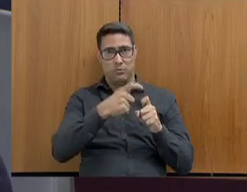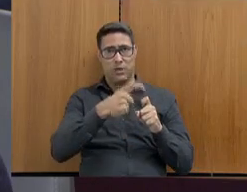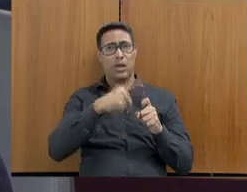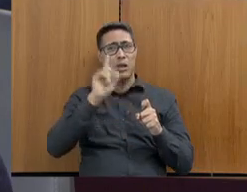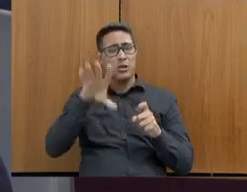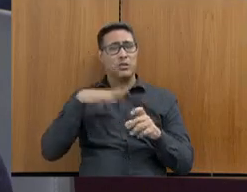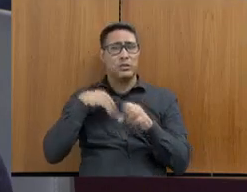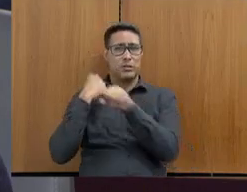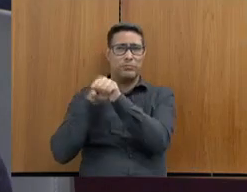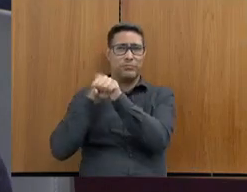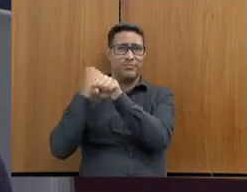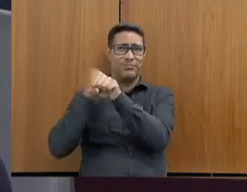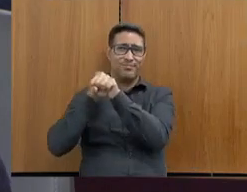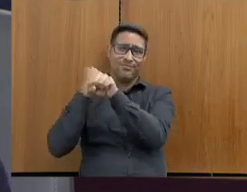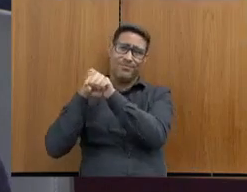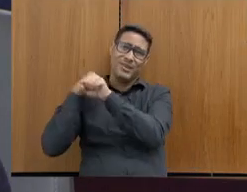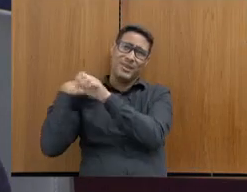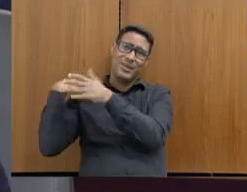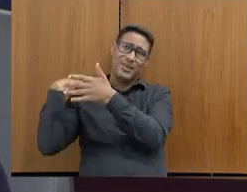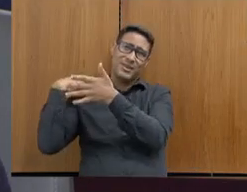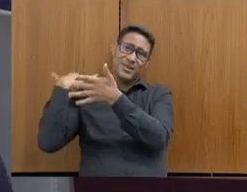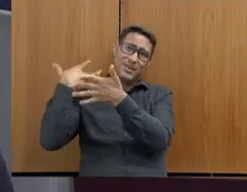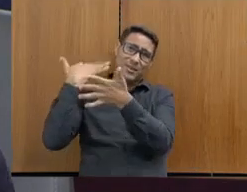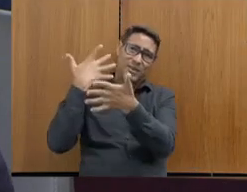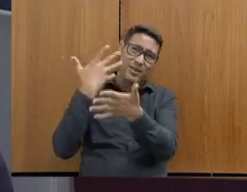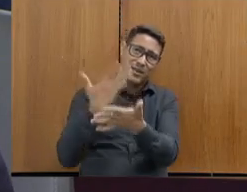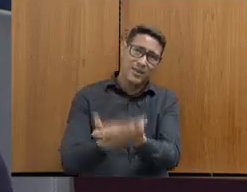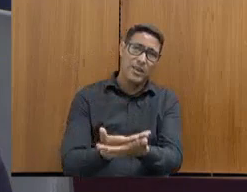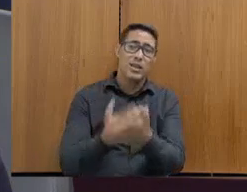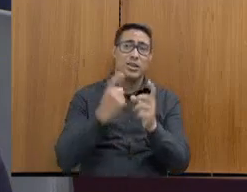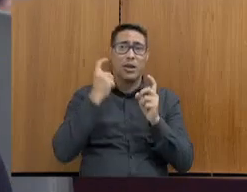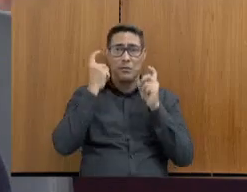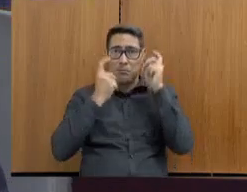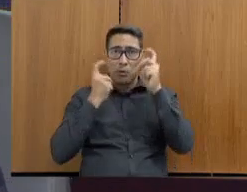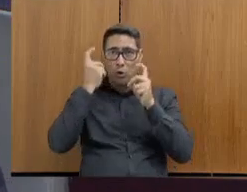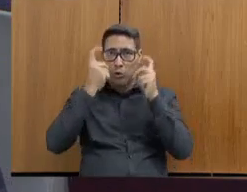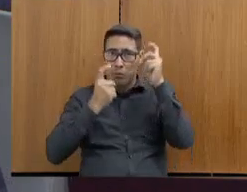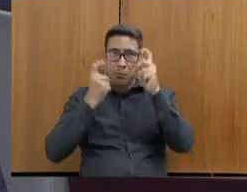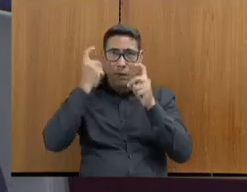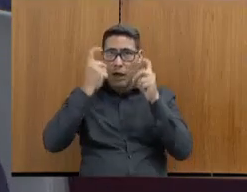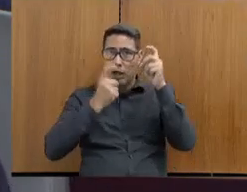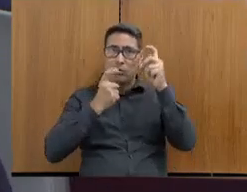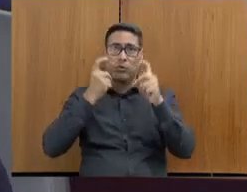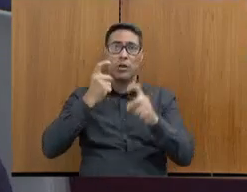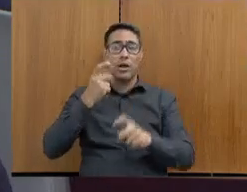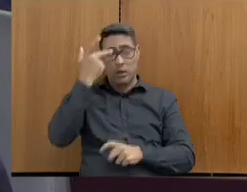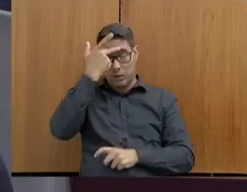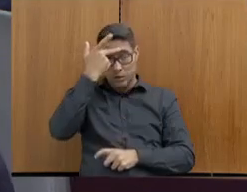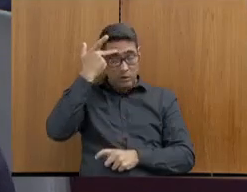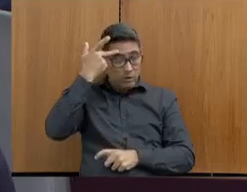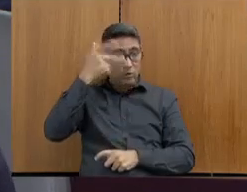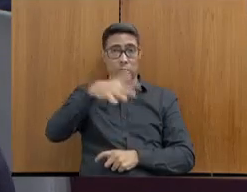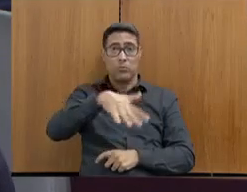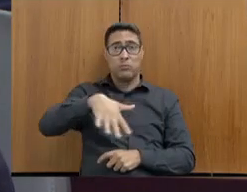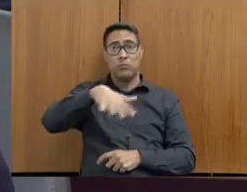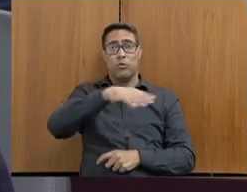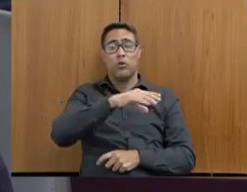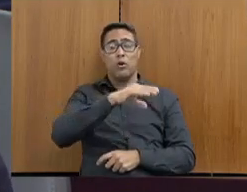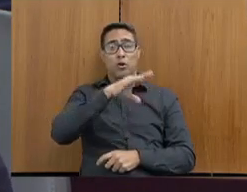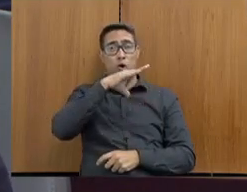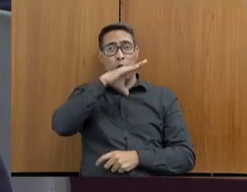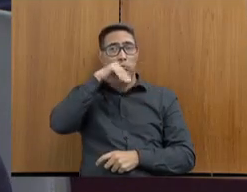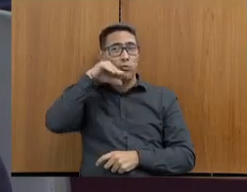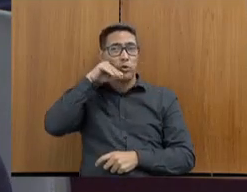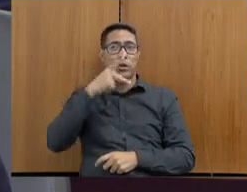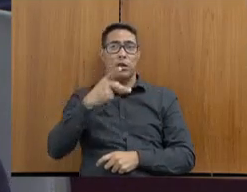tempo extremamente preocupado com adoecimento dos servidores públicos a polícia